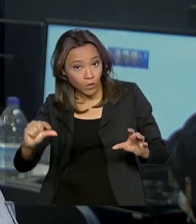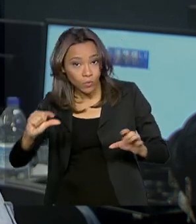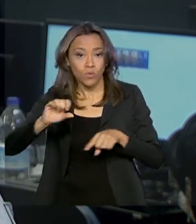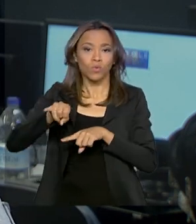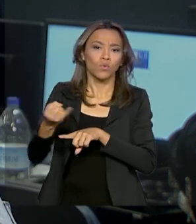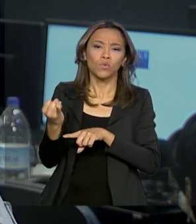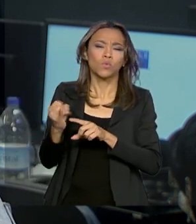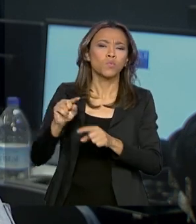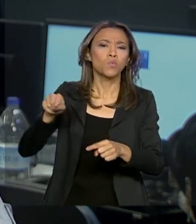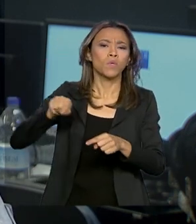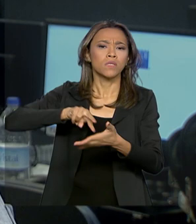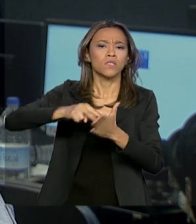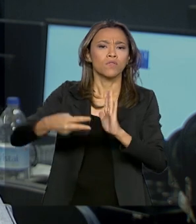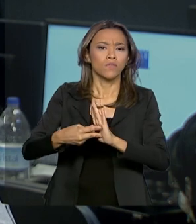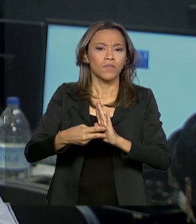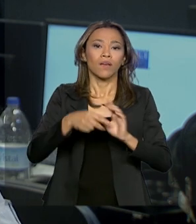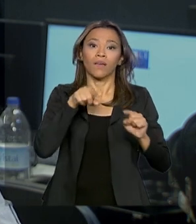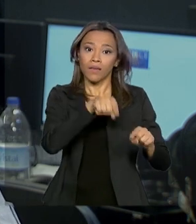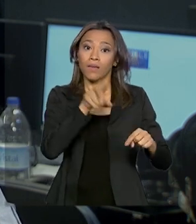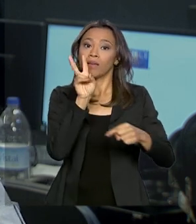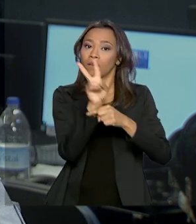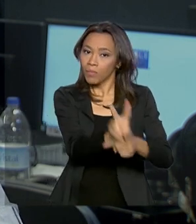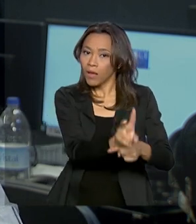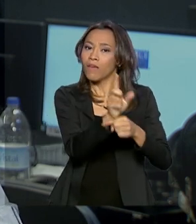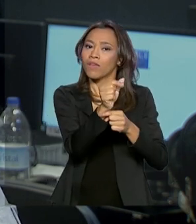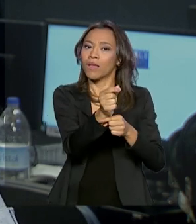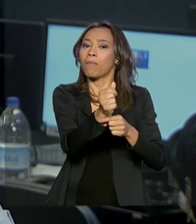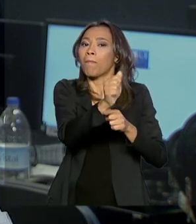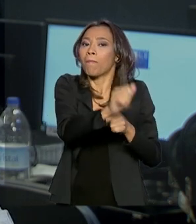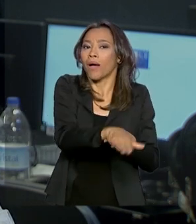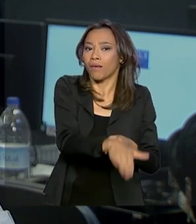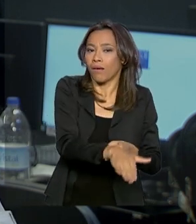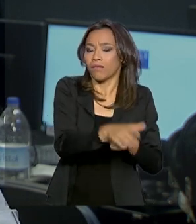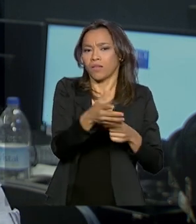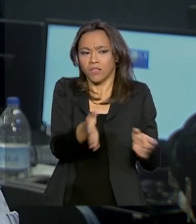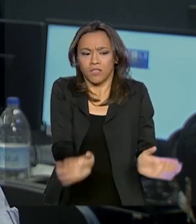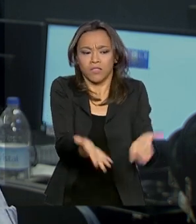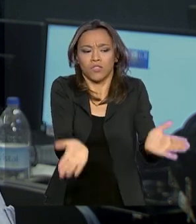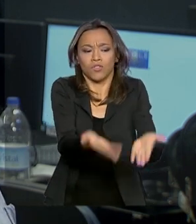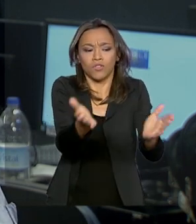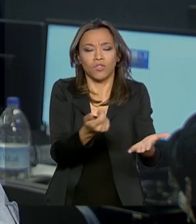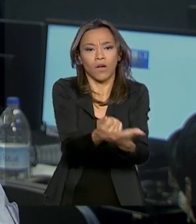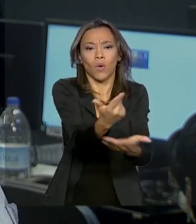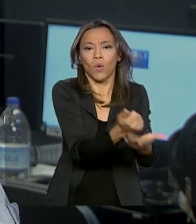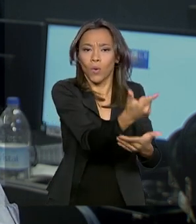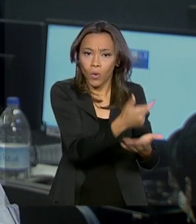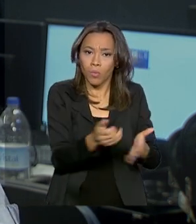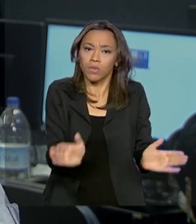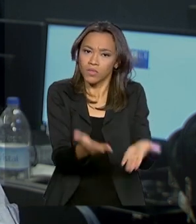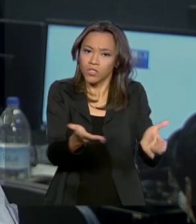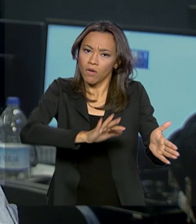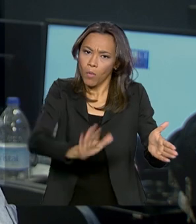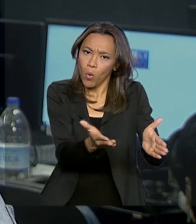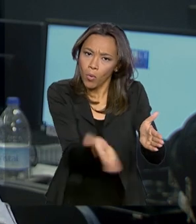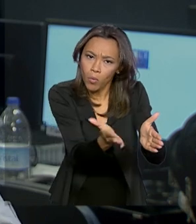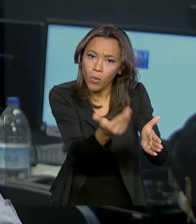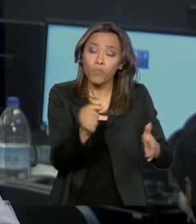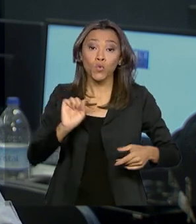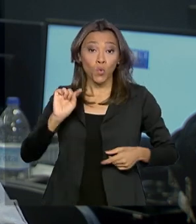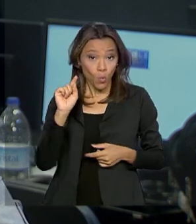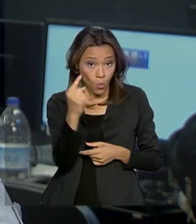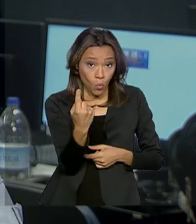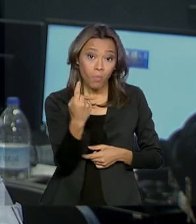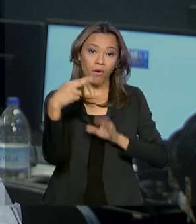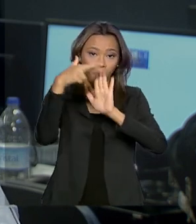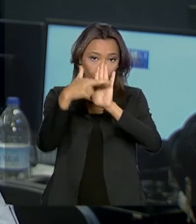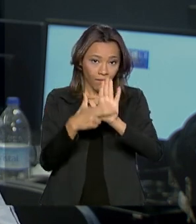a tendência é que o crédito fique mais barato, com incentivo à produção e ao consumo. Um dos fatores que deve ser levado